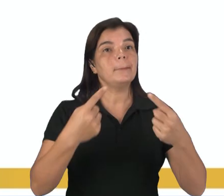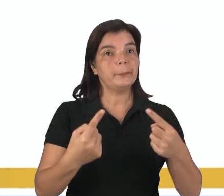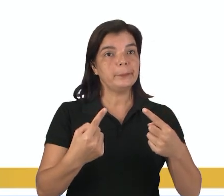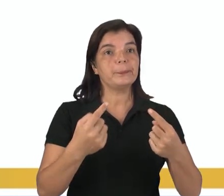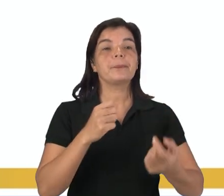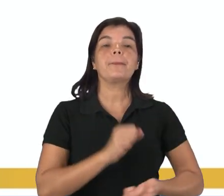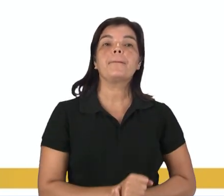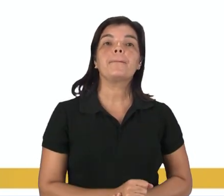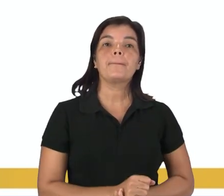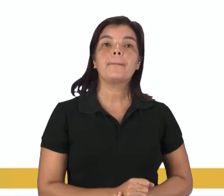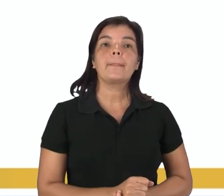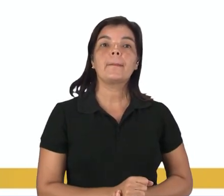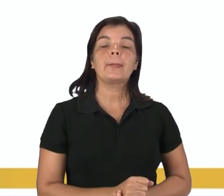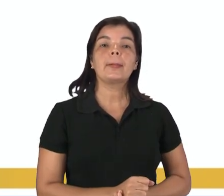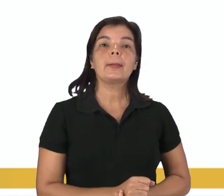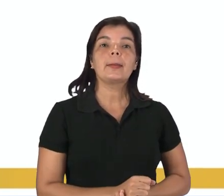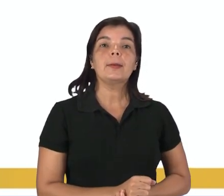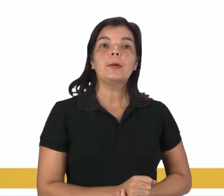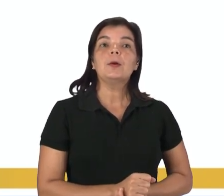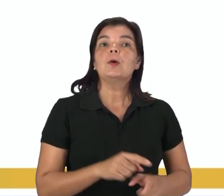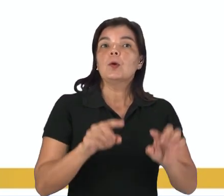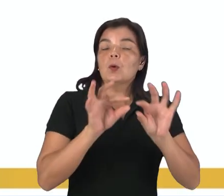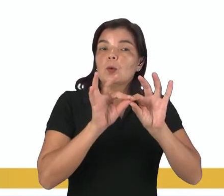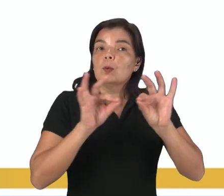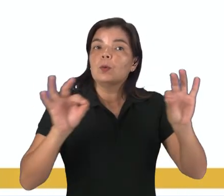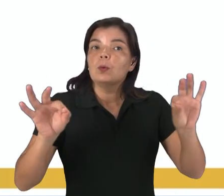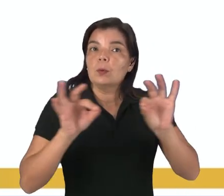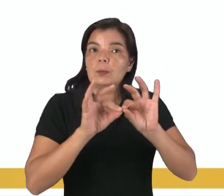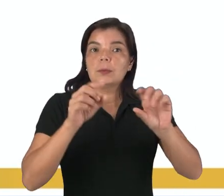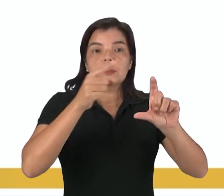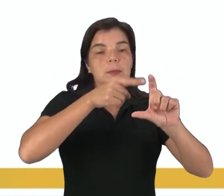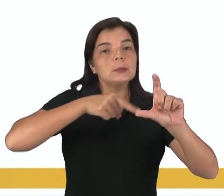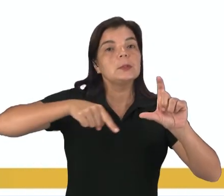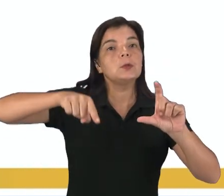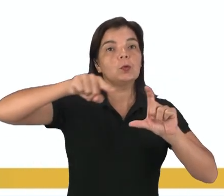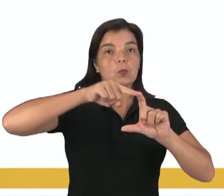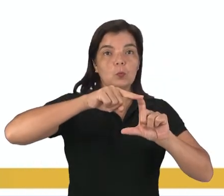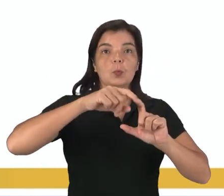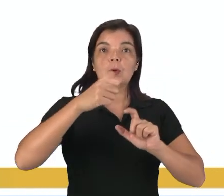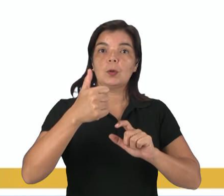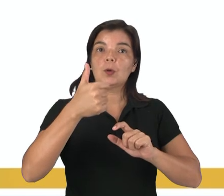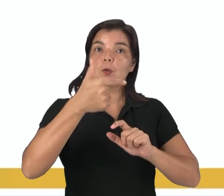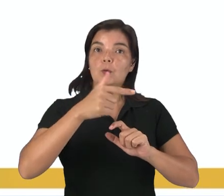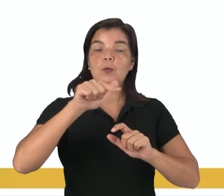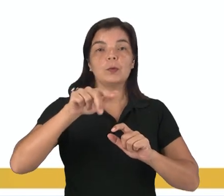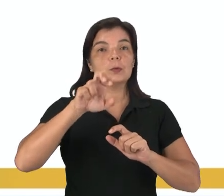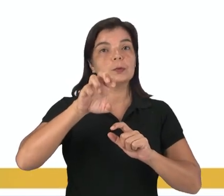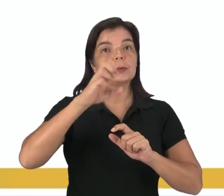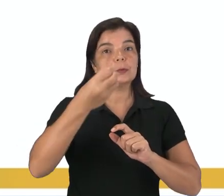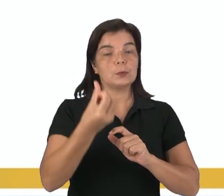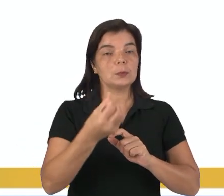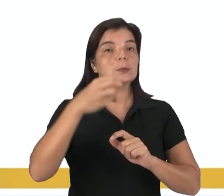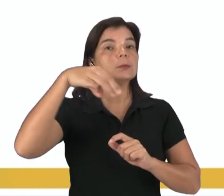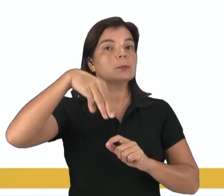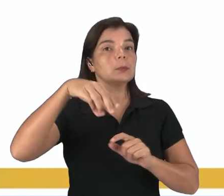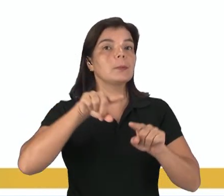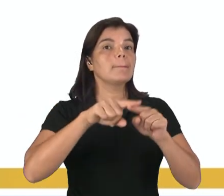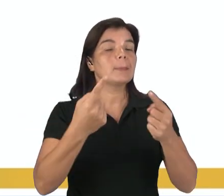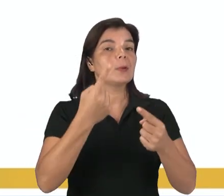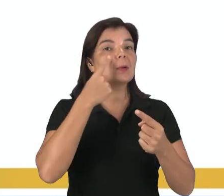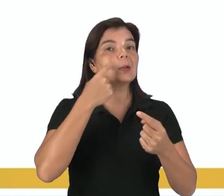mas aí é o comprimento de uma volta né é 12,56 metros